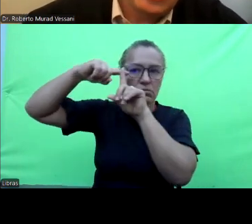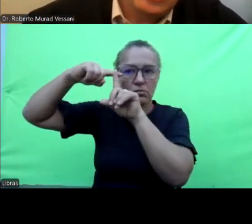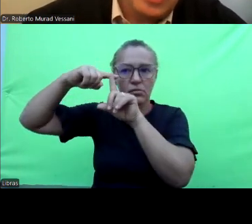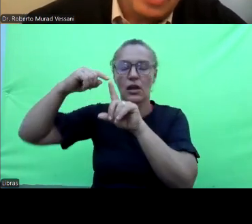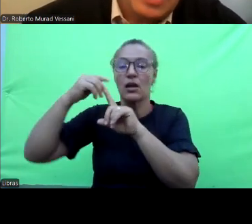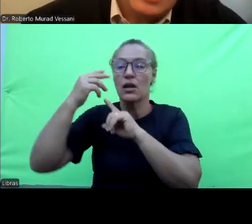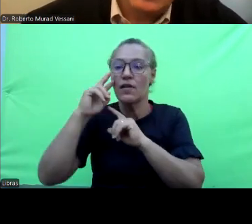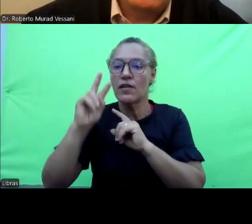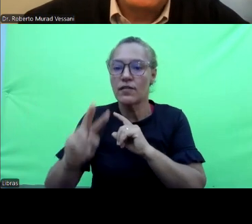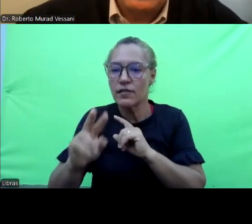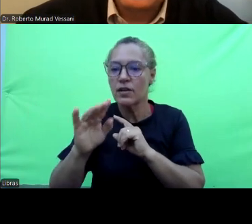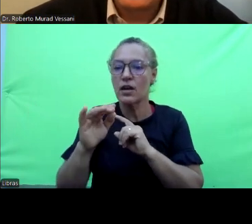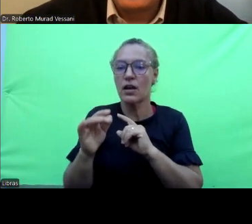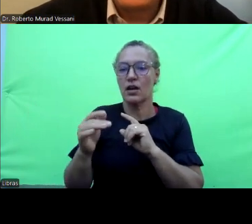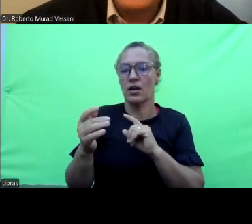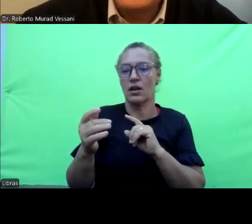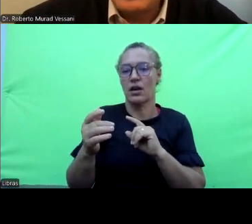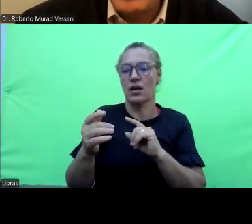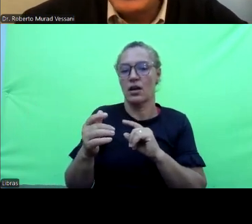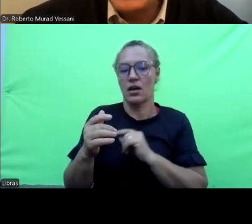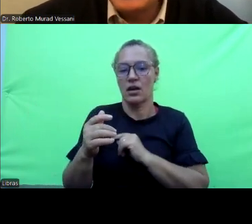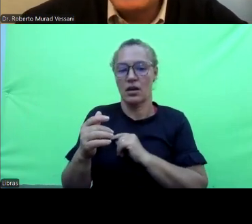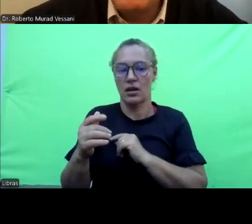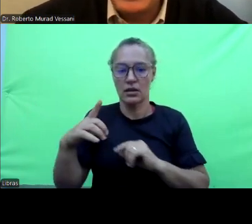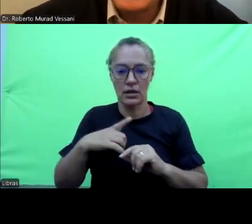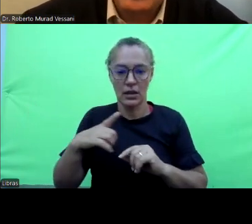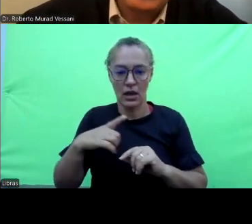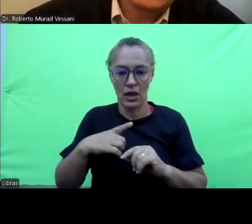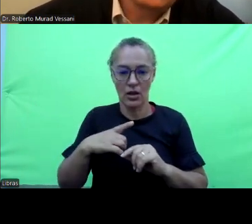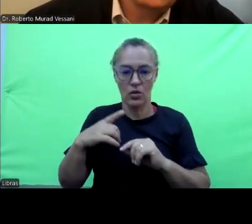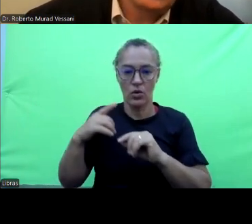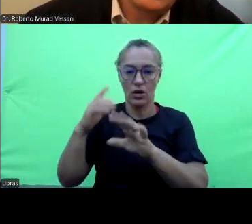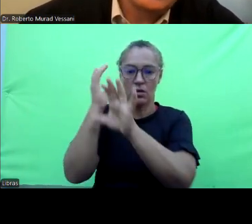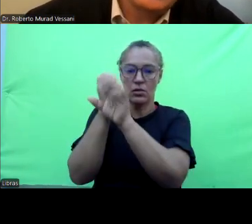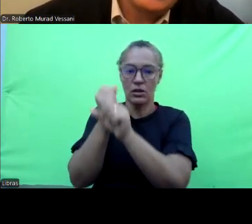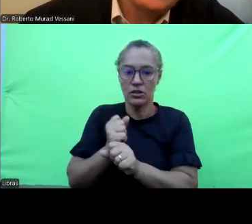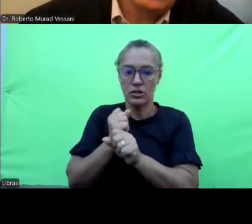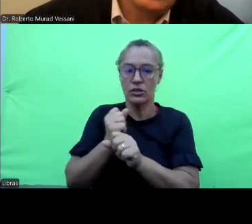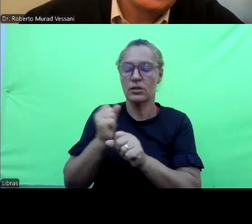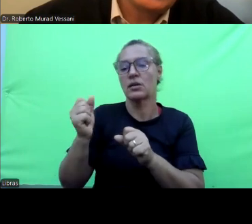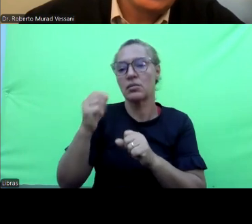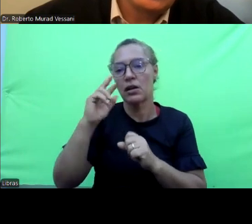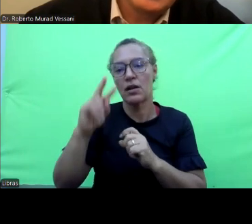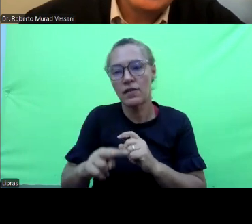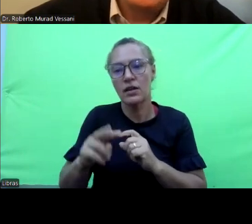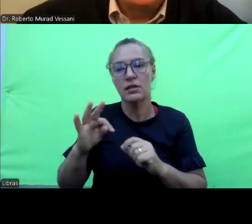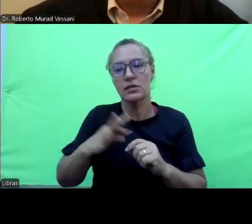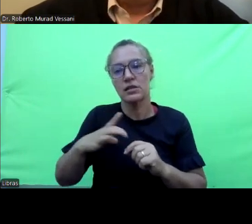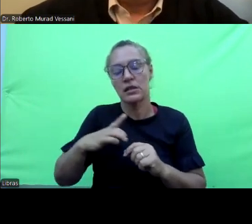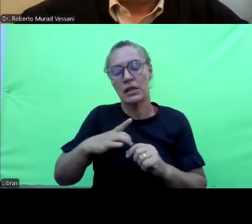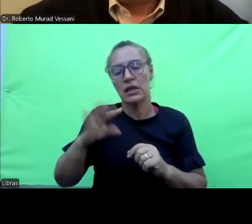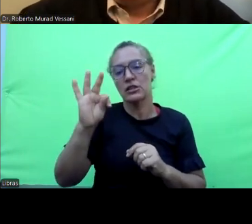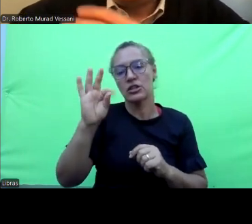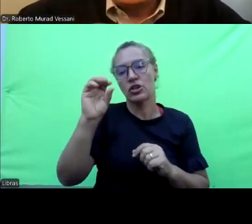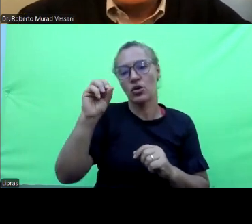de sopro, num consultório, e tem uma medida, e aí passa num outro consultório que tem esse tonômetro de Goldmann,